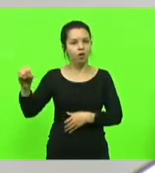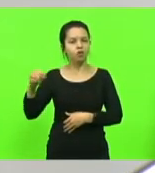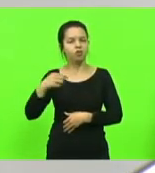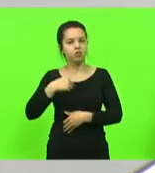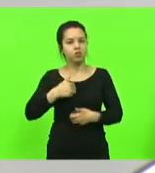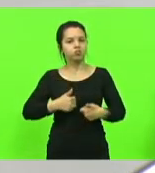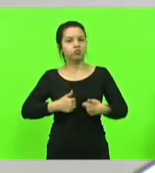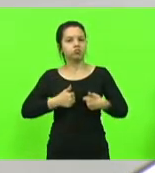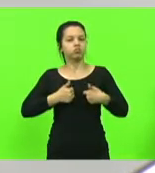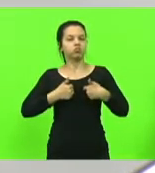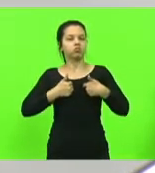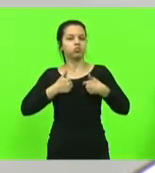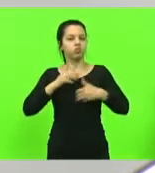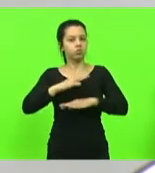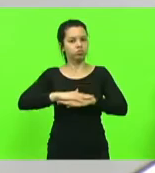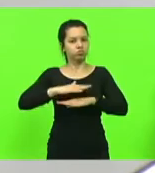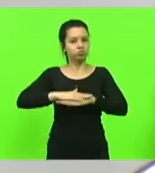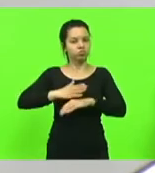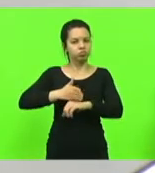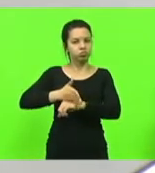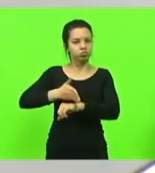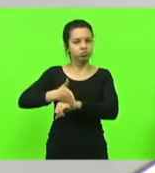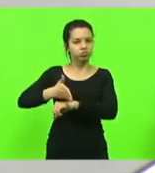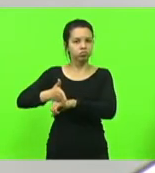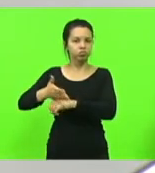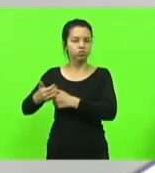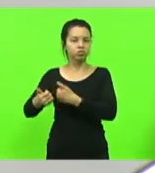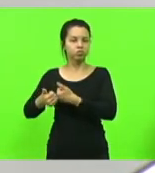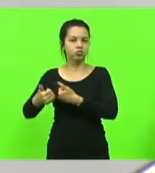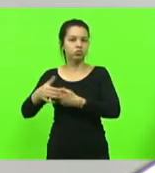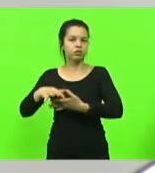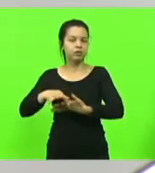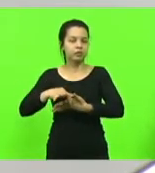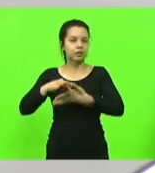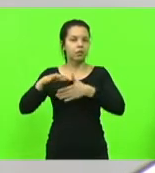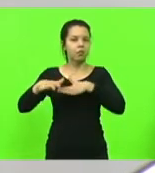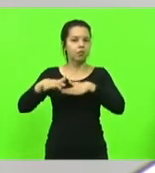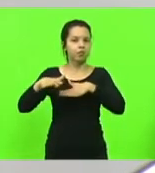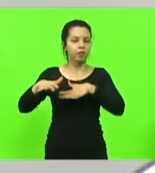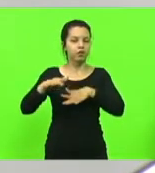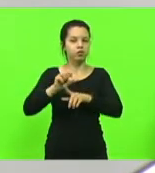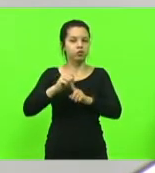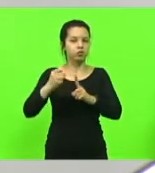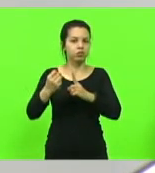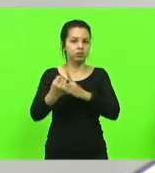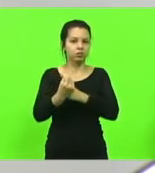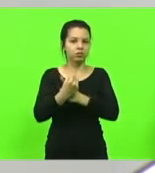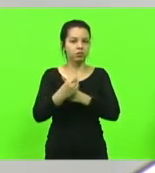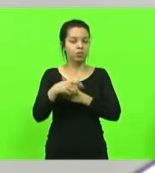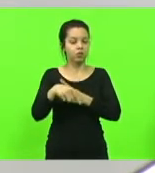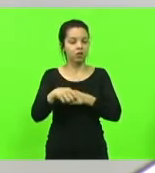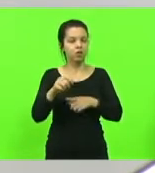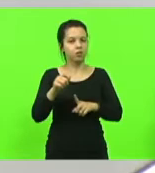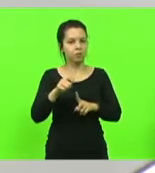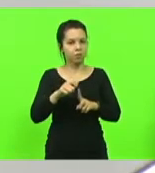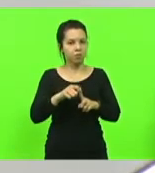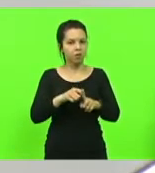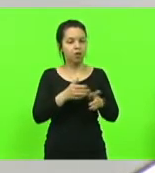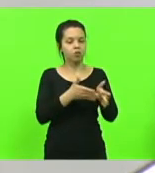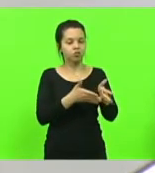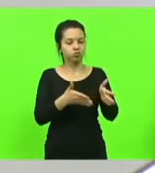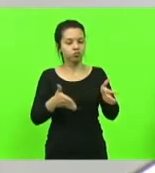de lideranças, entidades e movimentos sociais. Ao longo deste mês, temos visto um assunto também